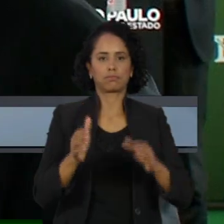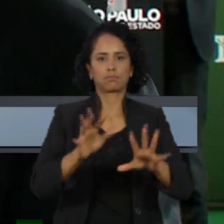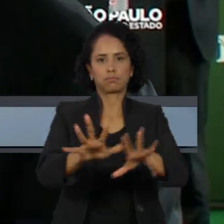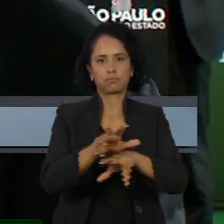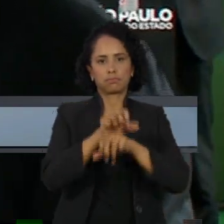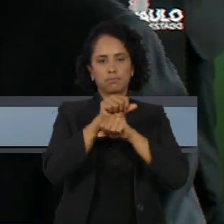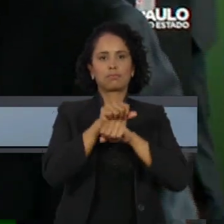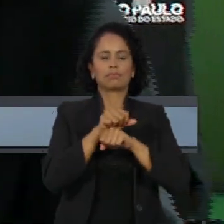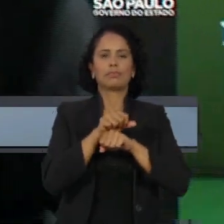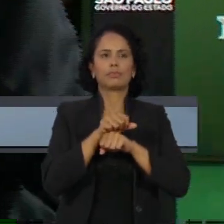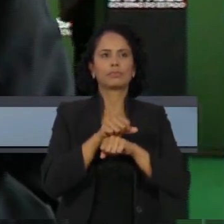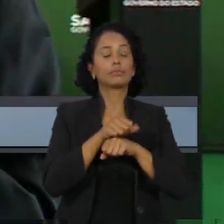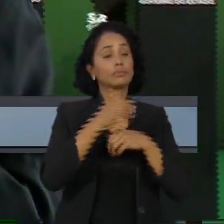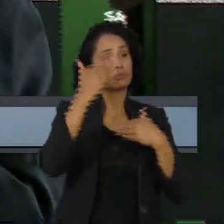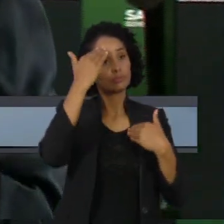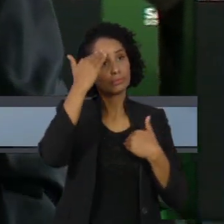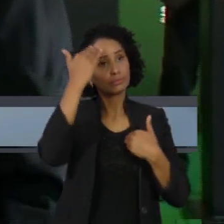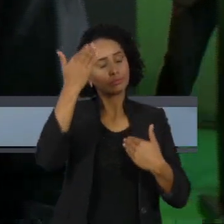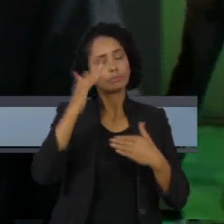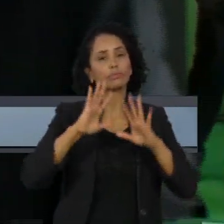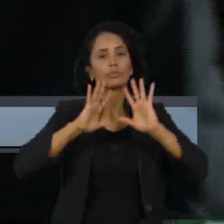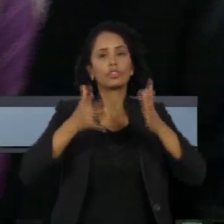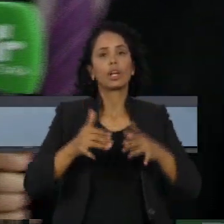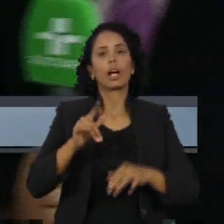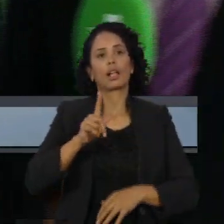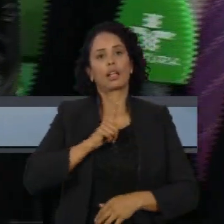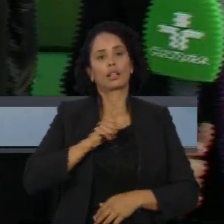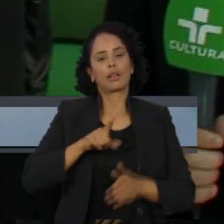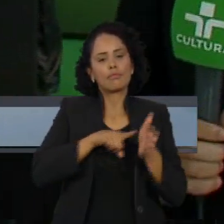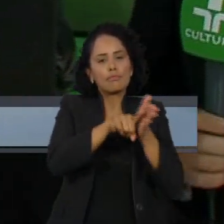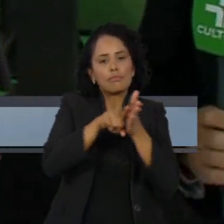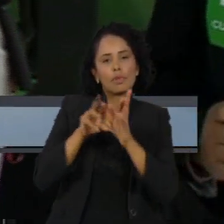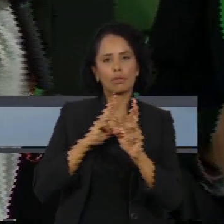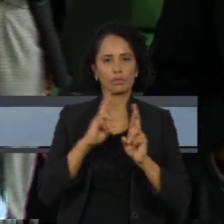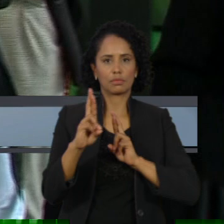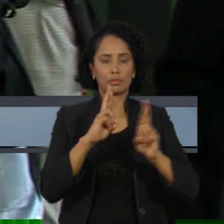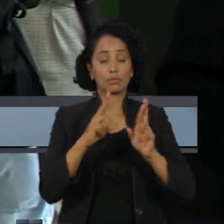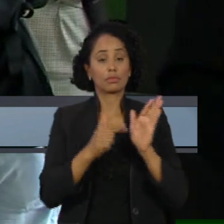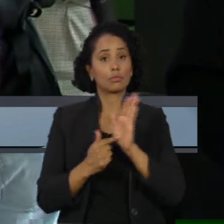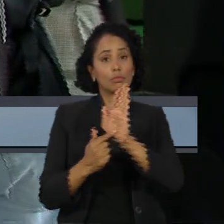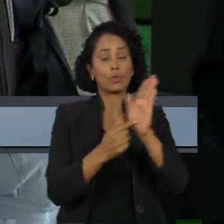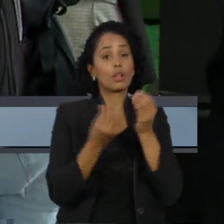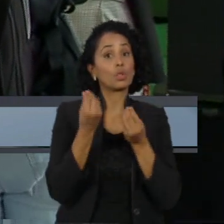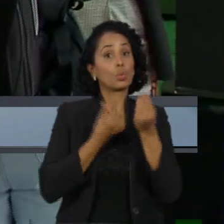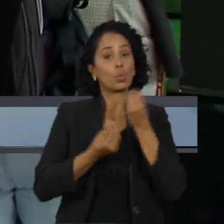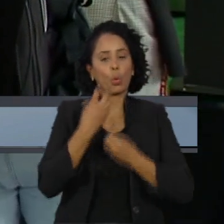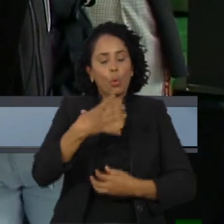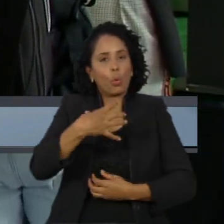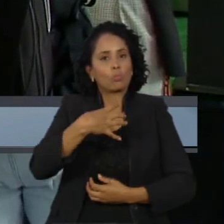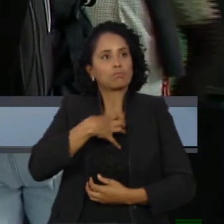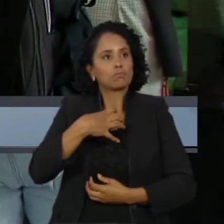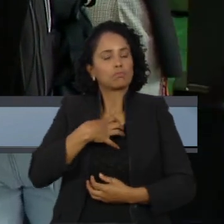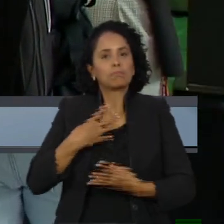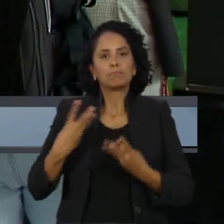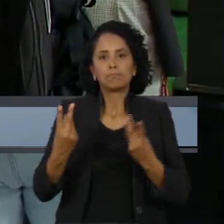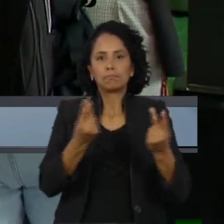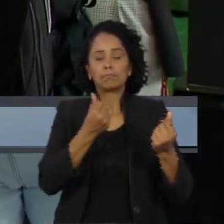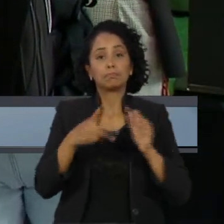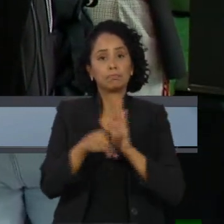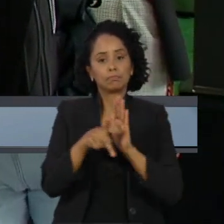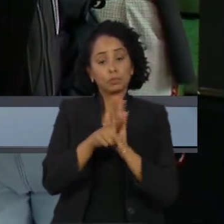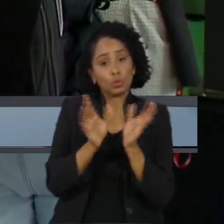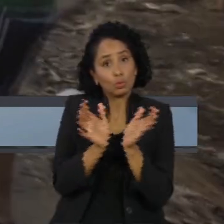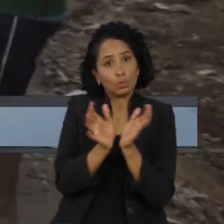obrigada, doutor. Os resultados da pesquisa também mostram o efeito benéfico da coletividade.